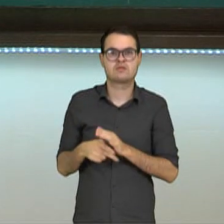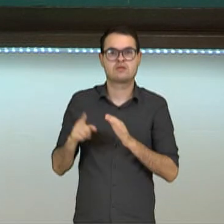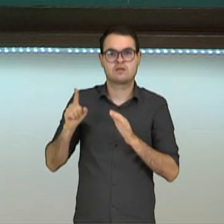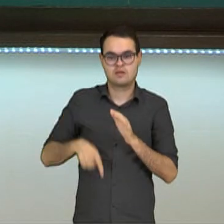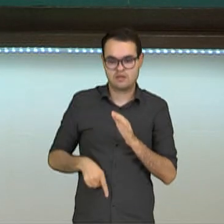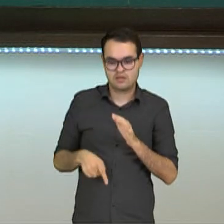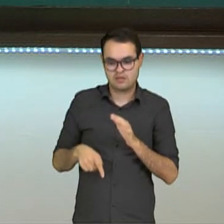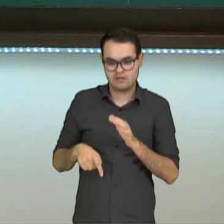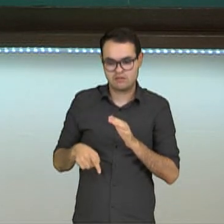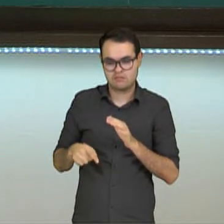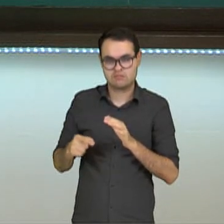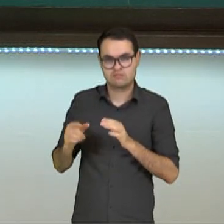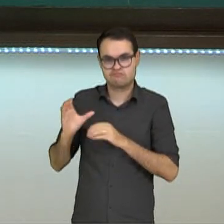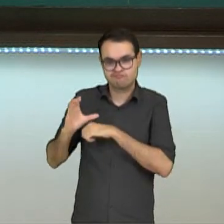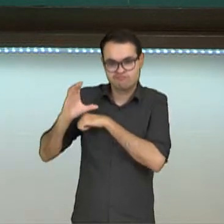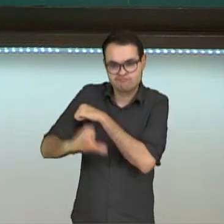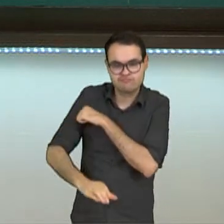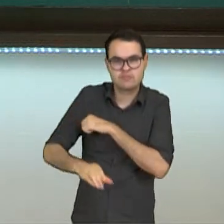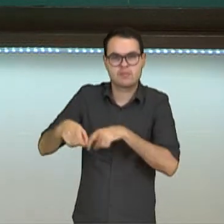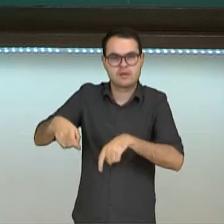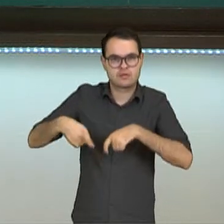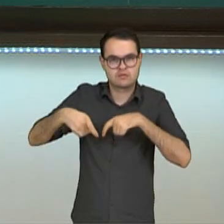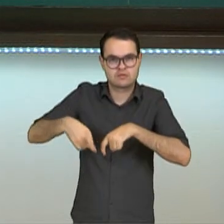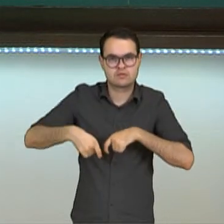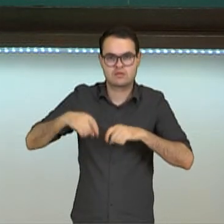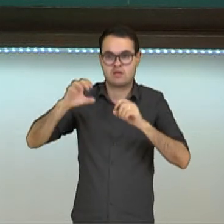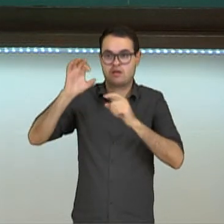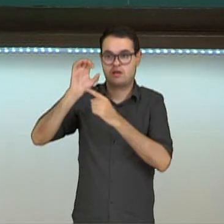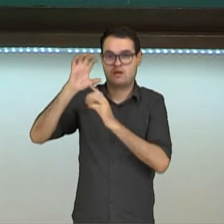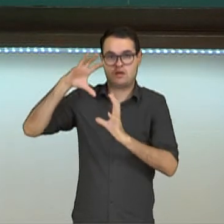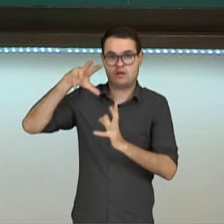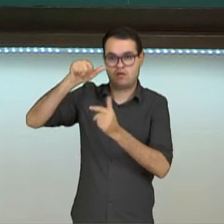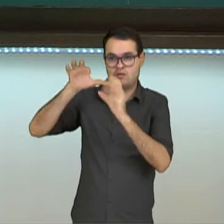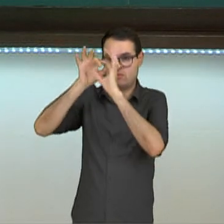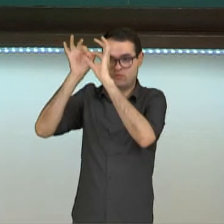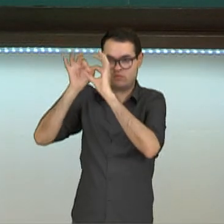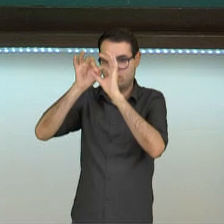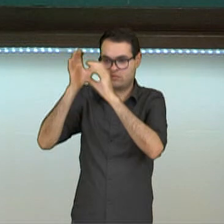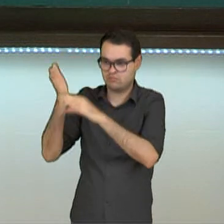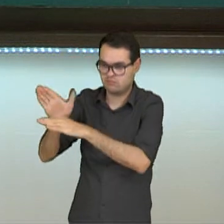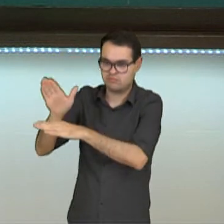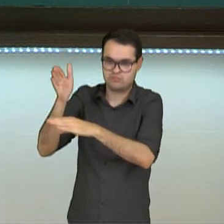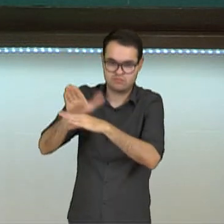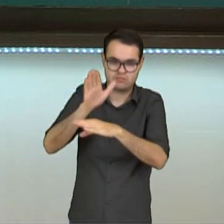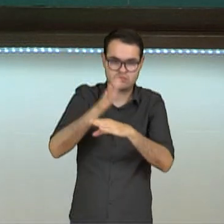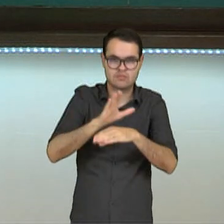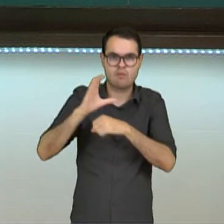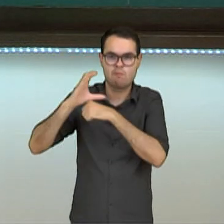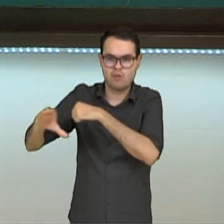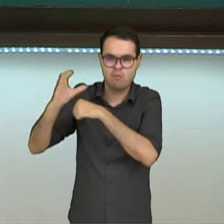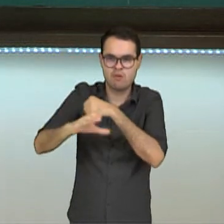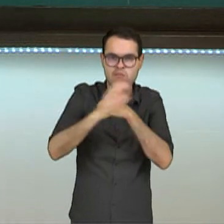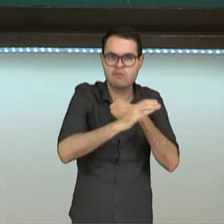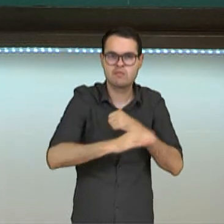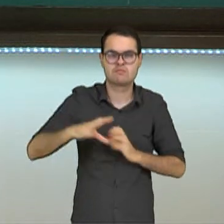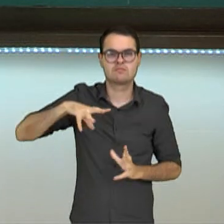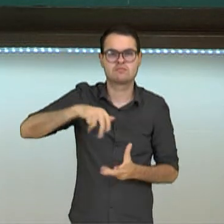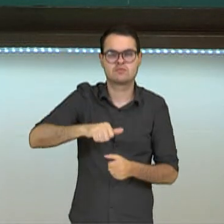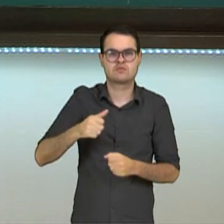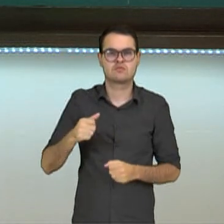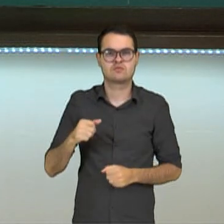Agricultura. Então, a ONU ela vai estar relacionada aí a várias vertentes para ajudar na questão do mundo. Tem